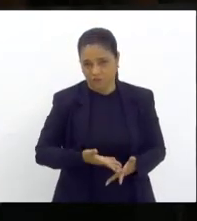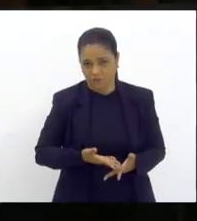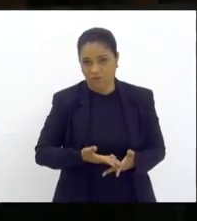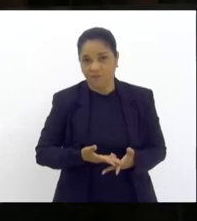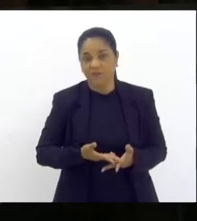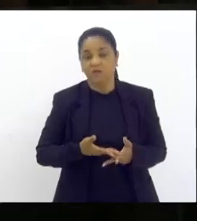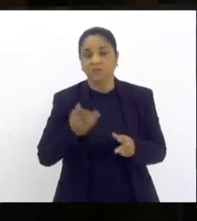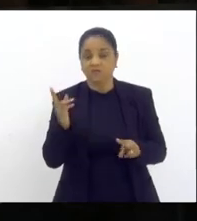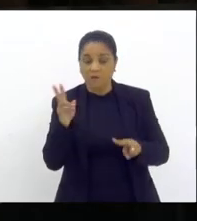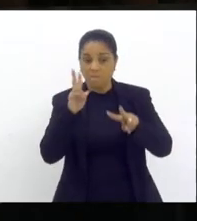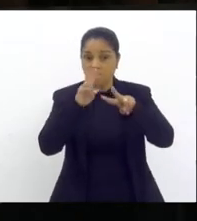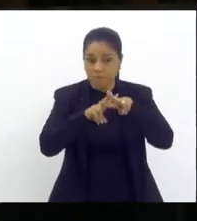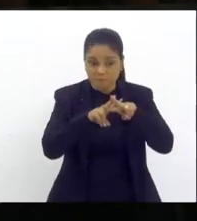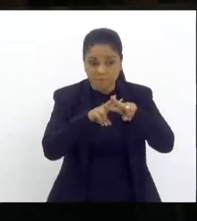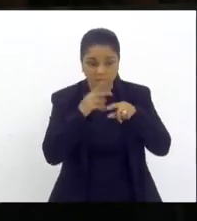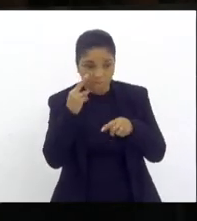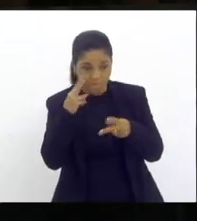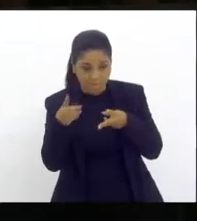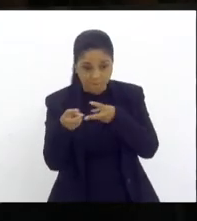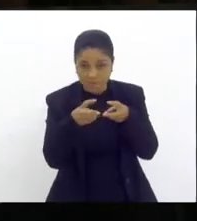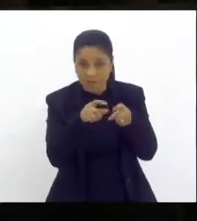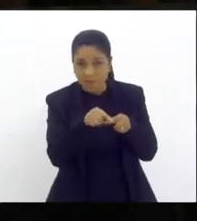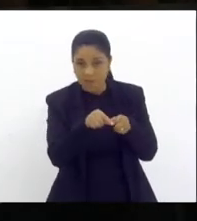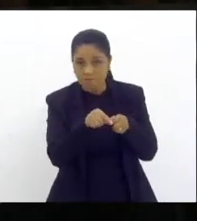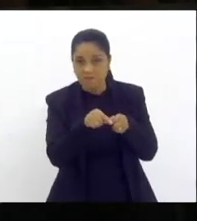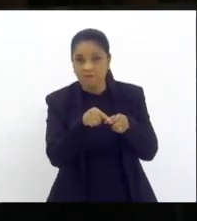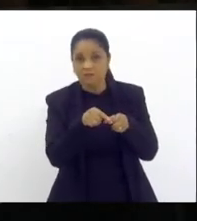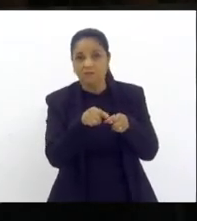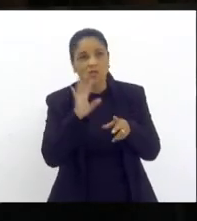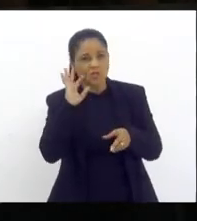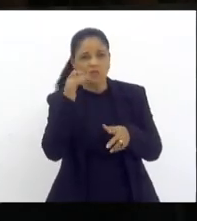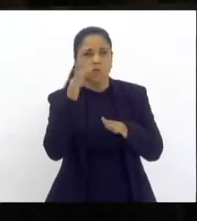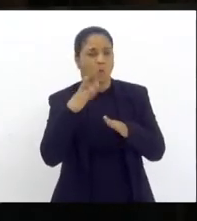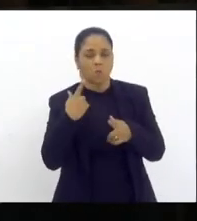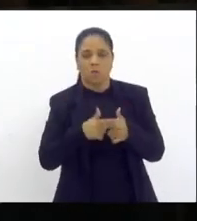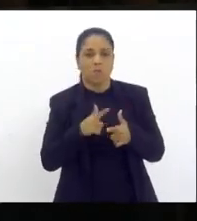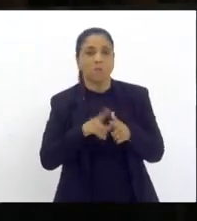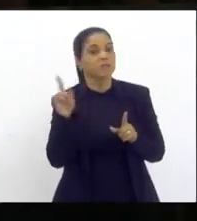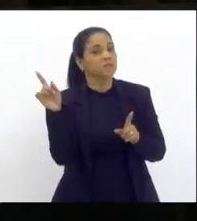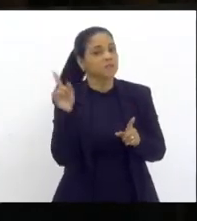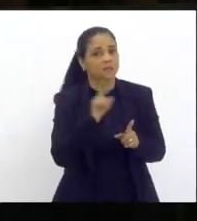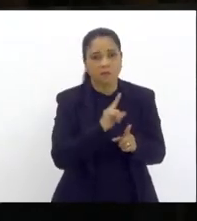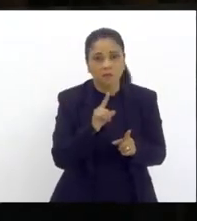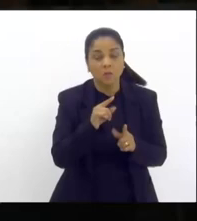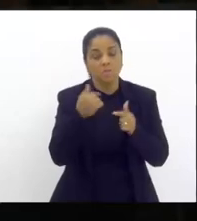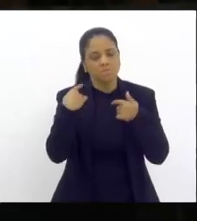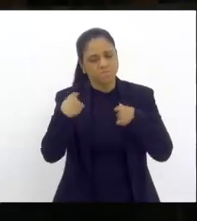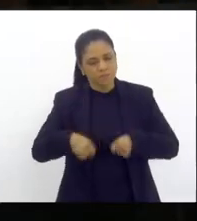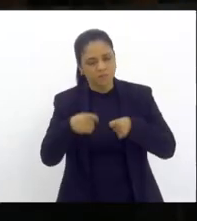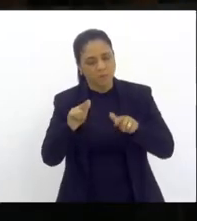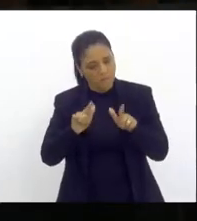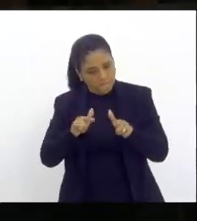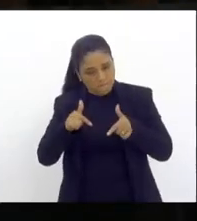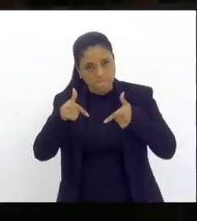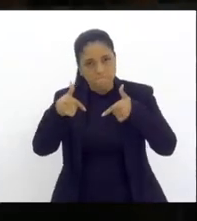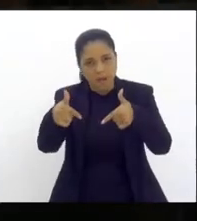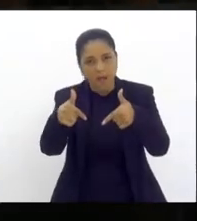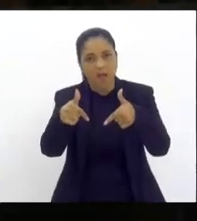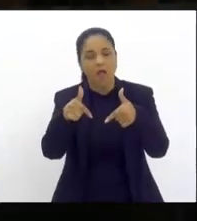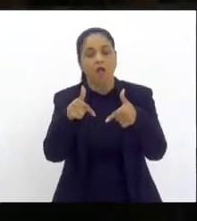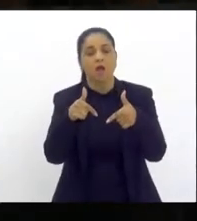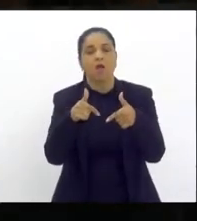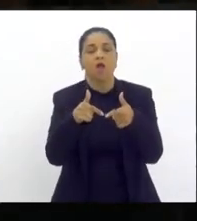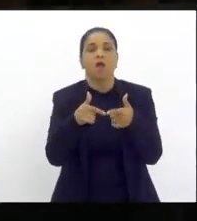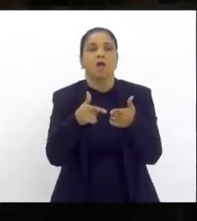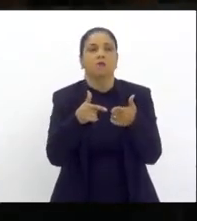que o problema está resolvido, quando não está. Nós precisamos ter ações de curto, médio e